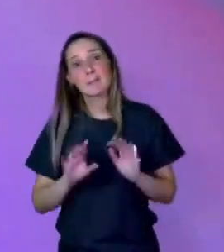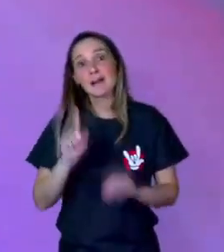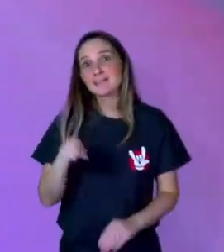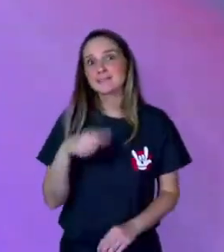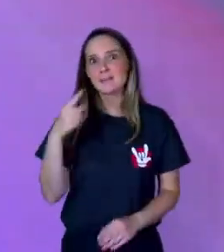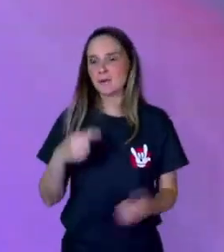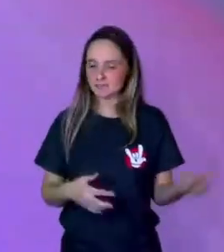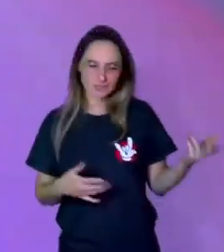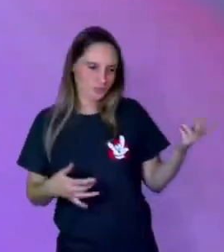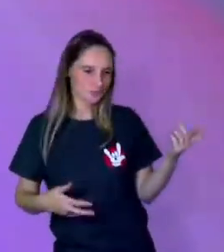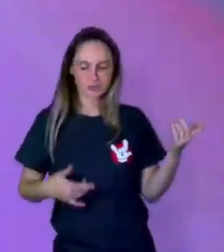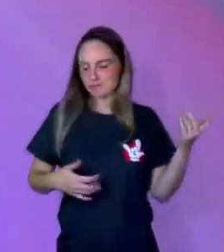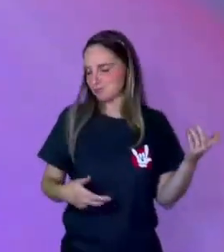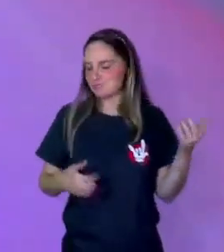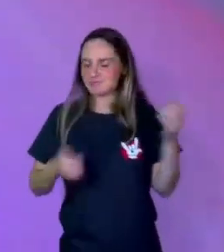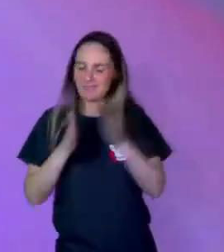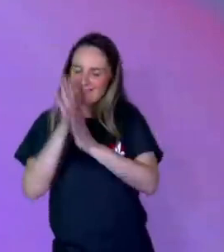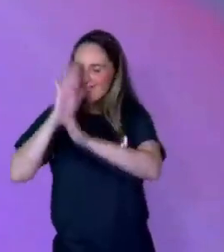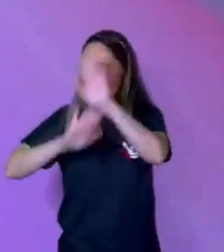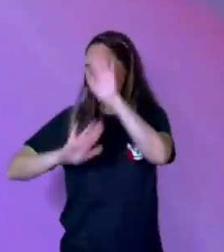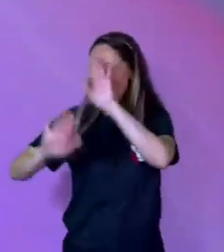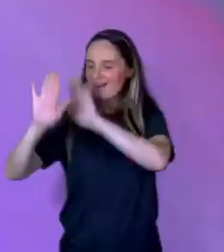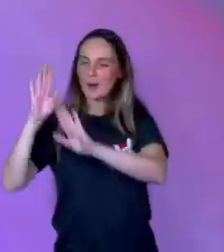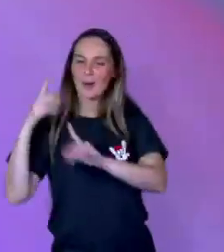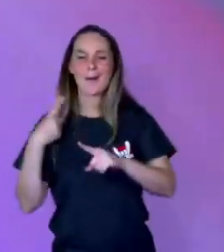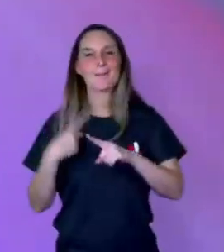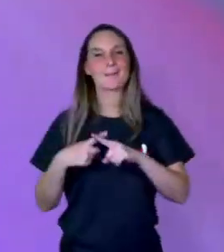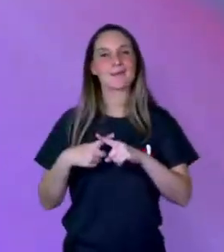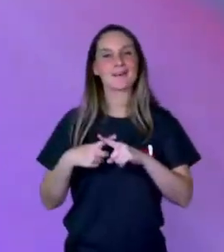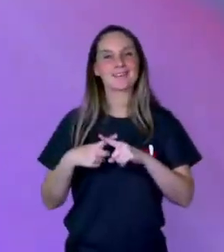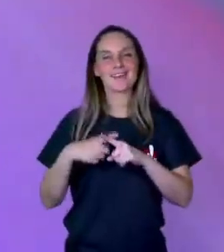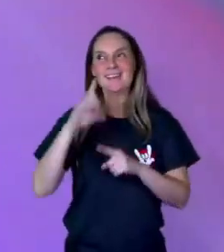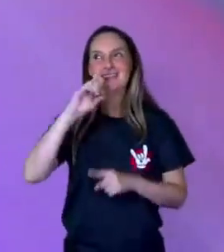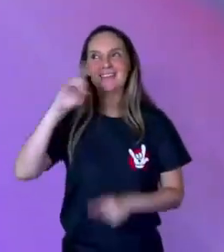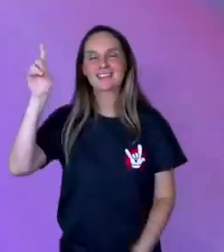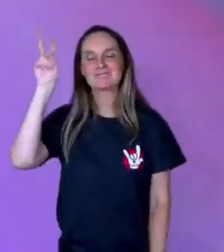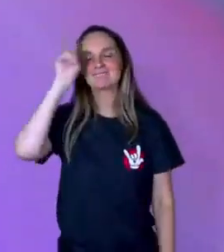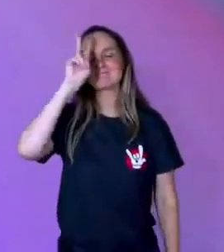acontecendo. E eu percebo, é o Senhor está me trazendo de volta para minhas bases.